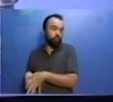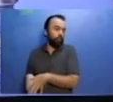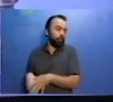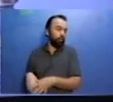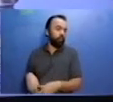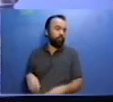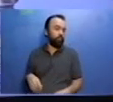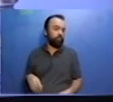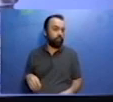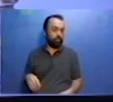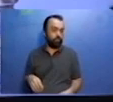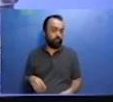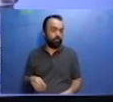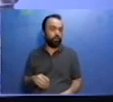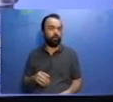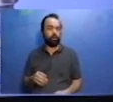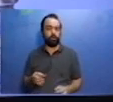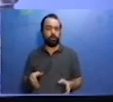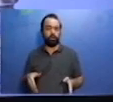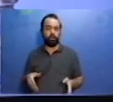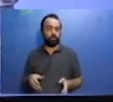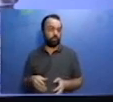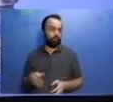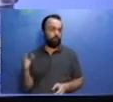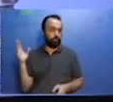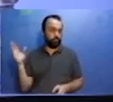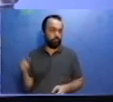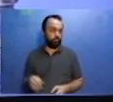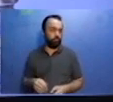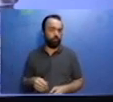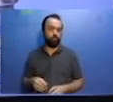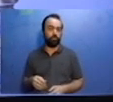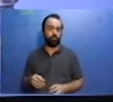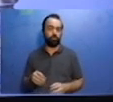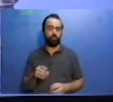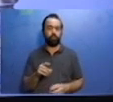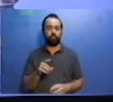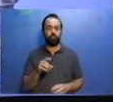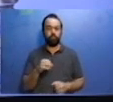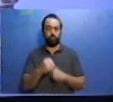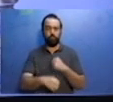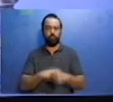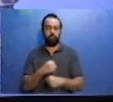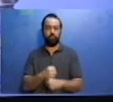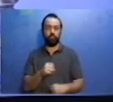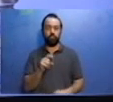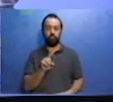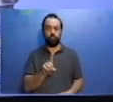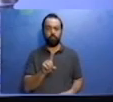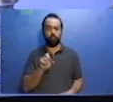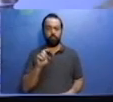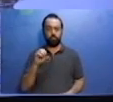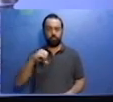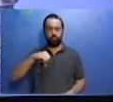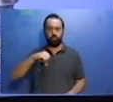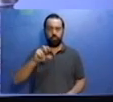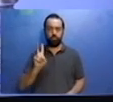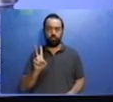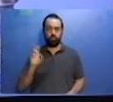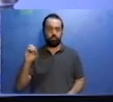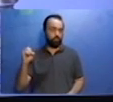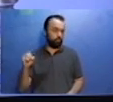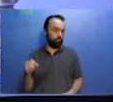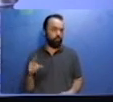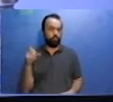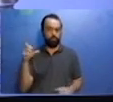entre 1881 e 1955. Em 1928, ele, por acaso, isso é uma